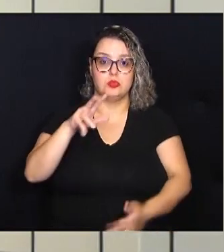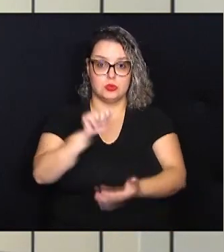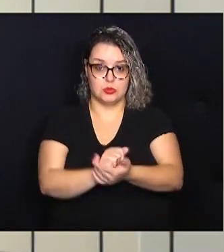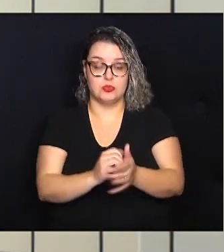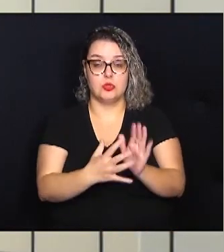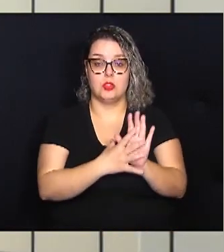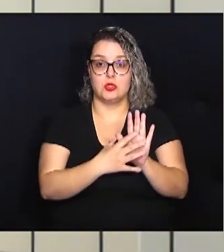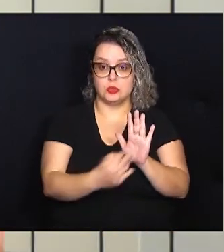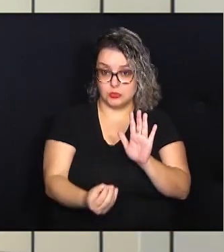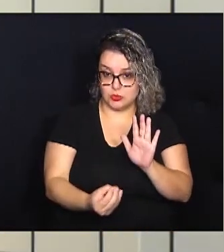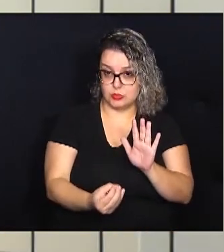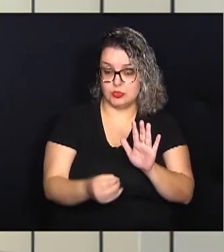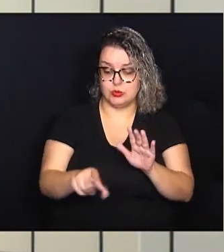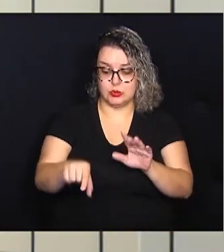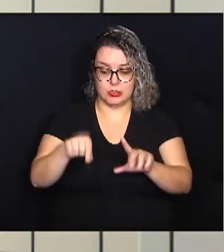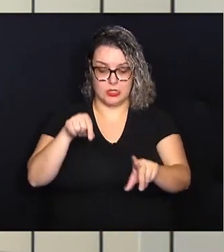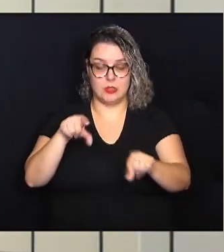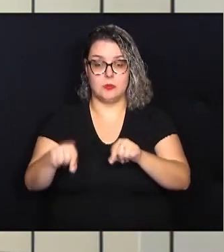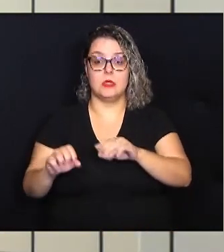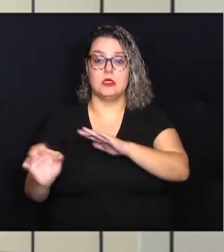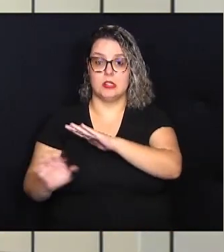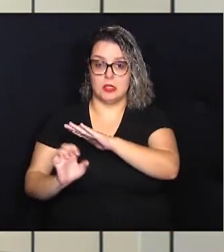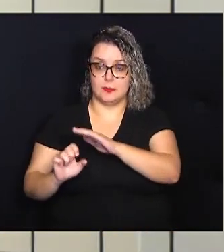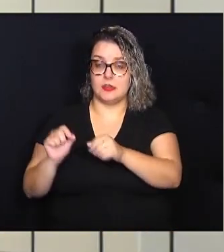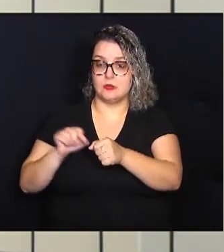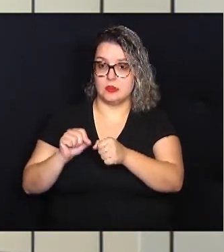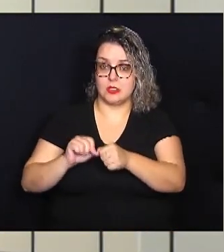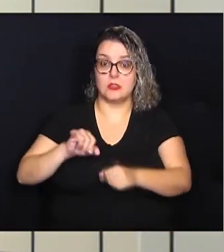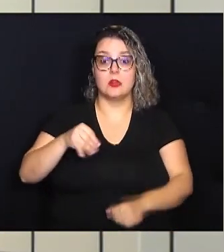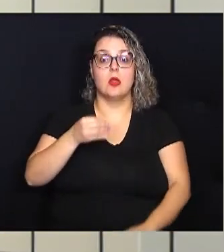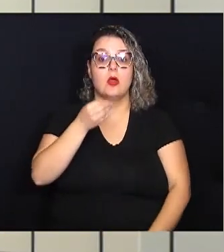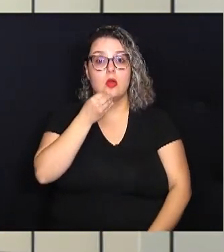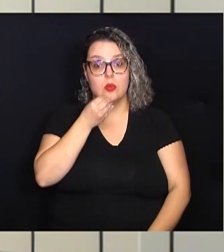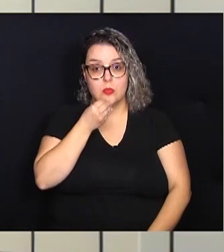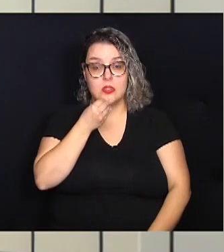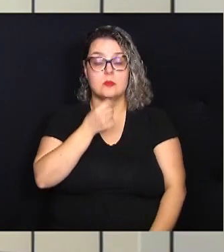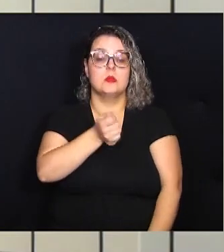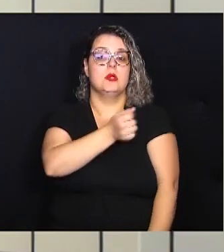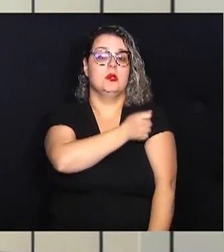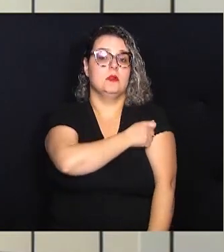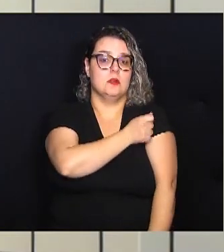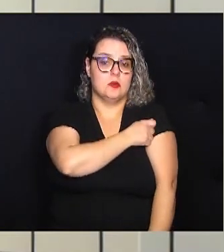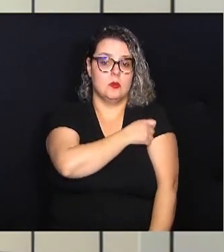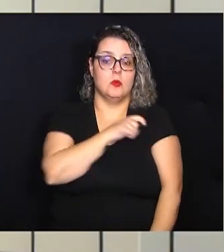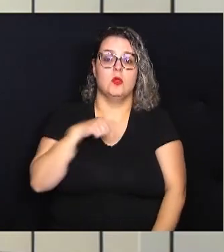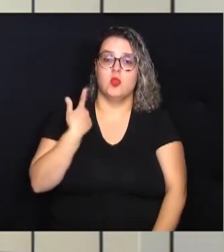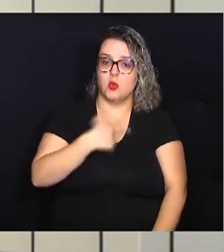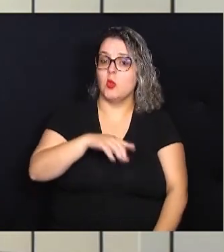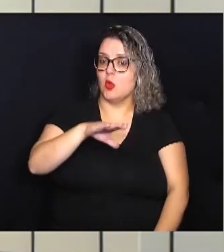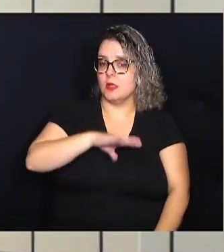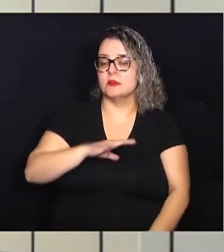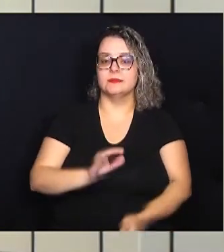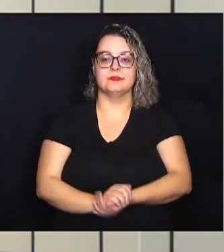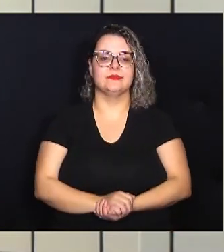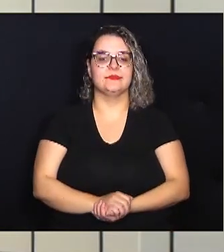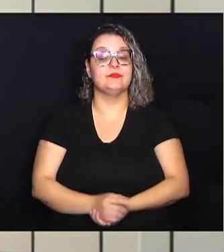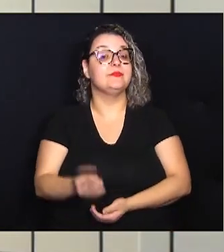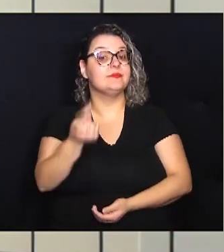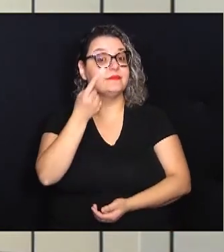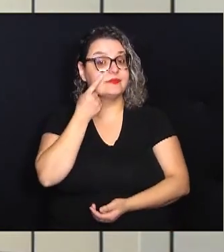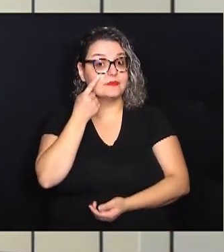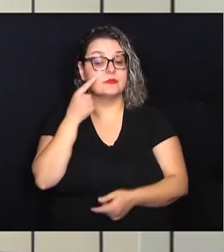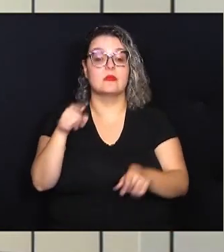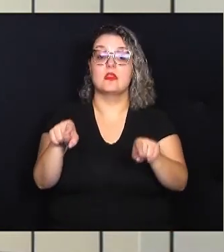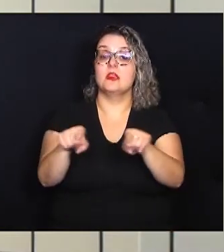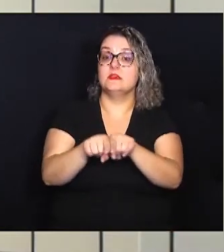de seleção da empresa. Então, oportunidade aí para os estudantes do nosso município. E olha só,